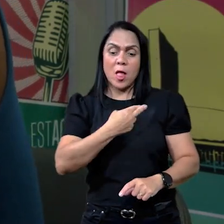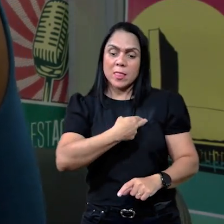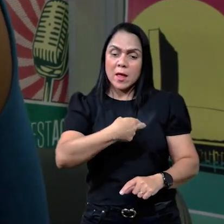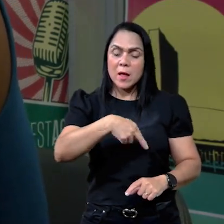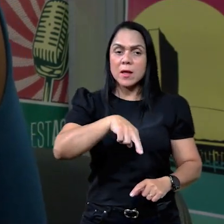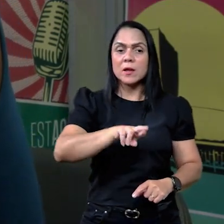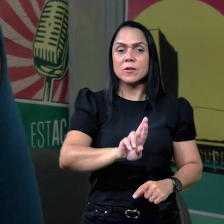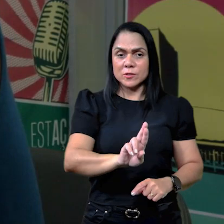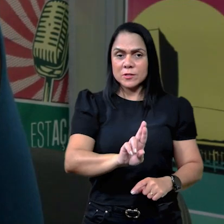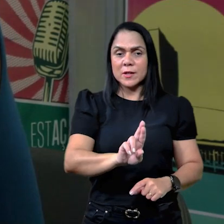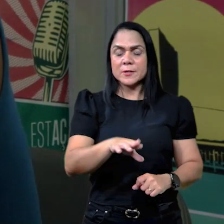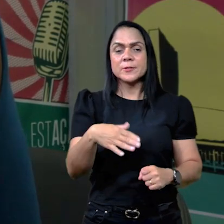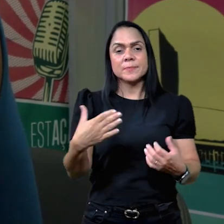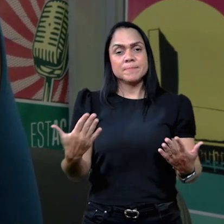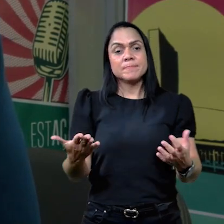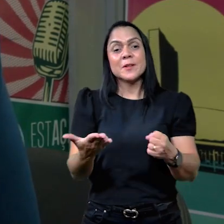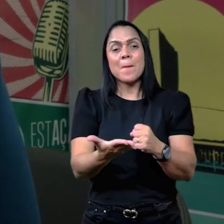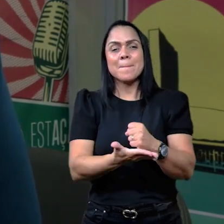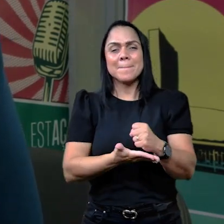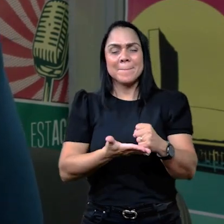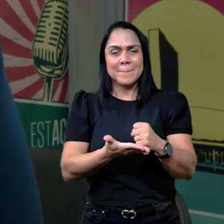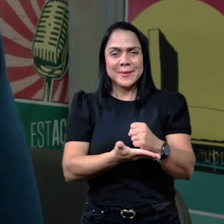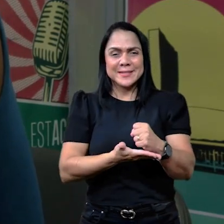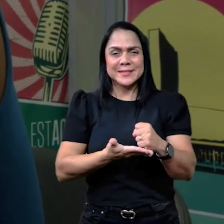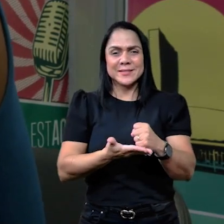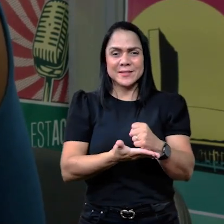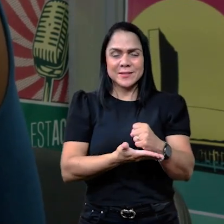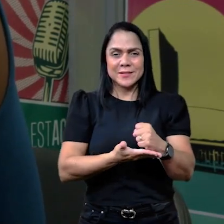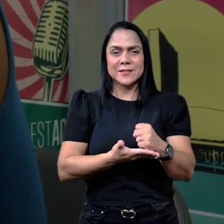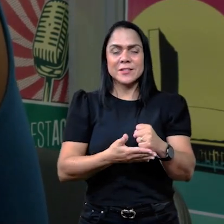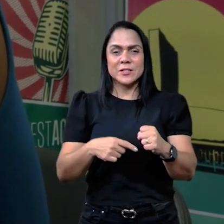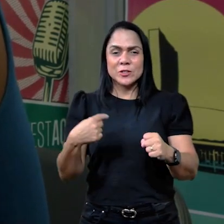religiosidade. Eu acho que, basicamente, somos...